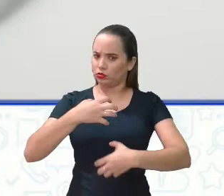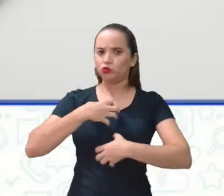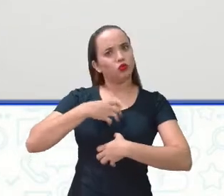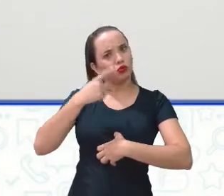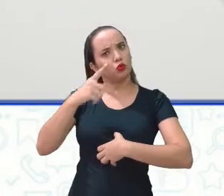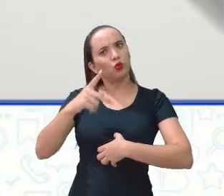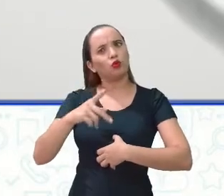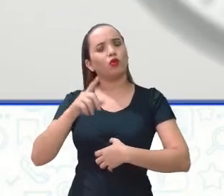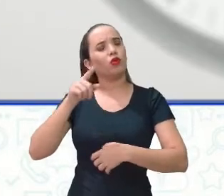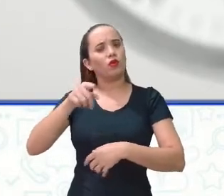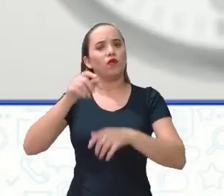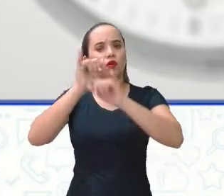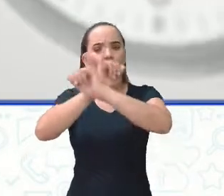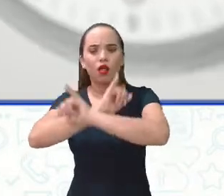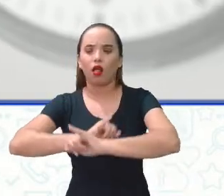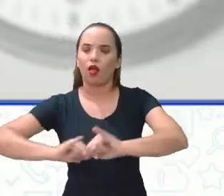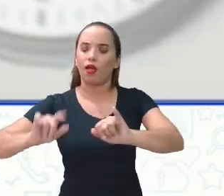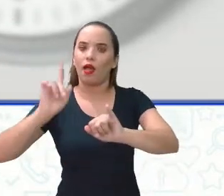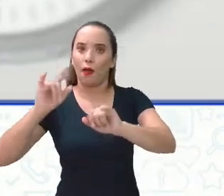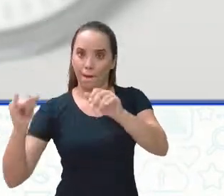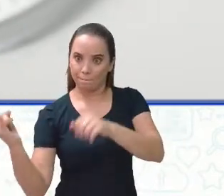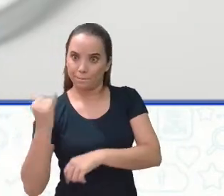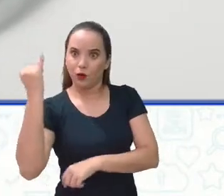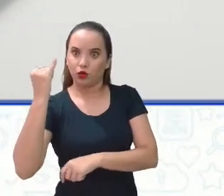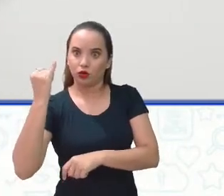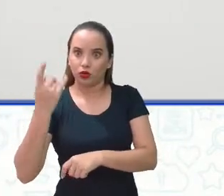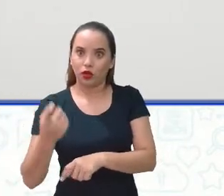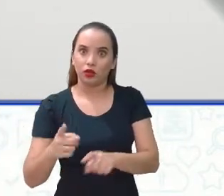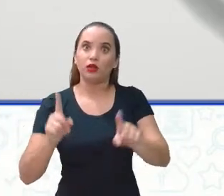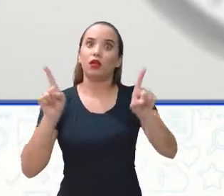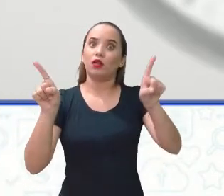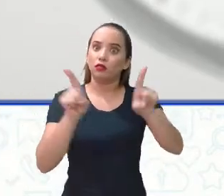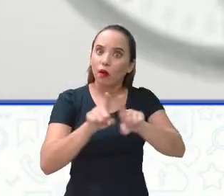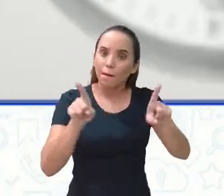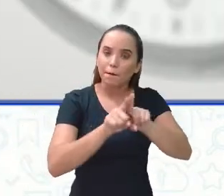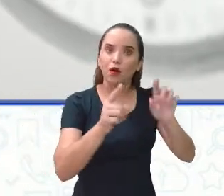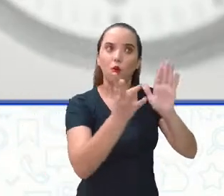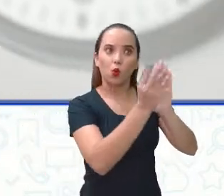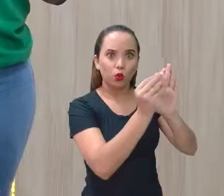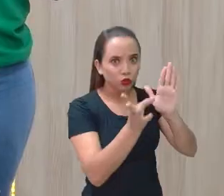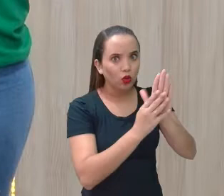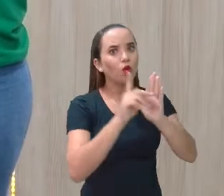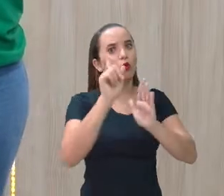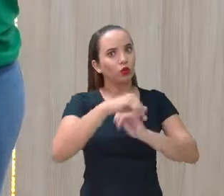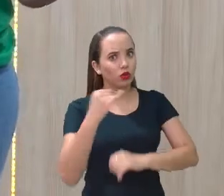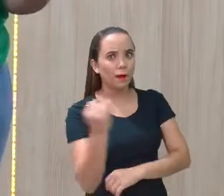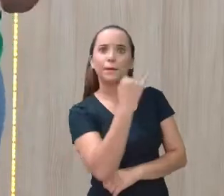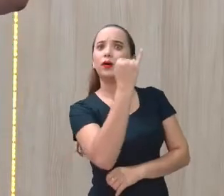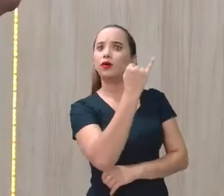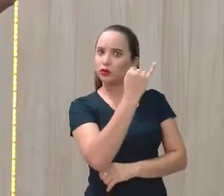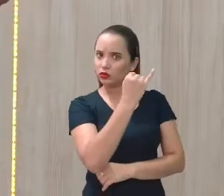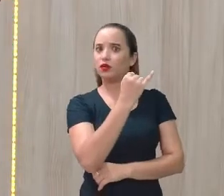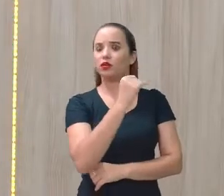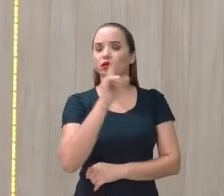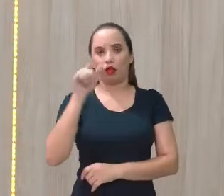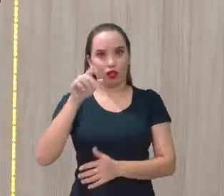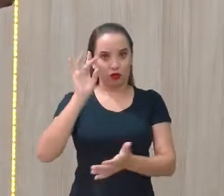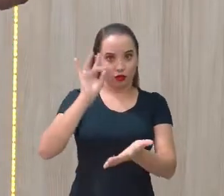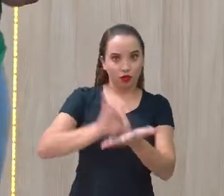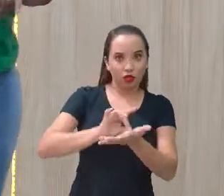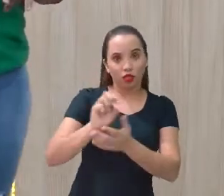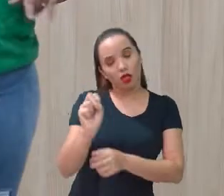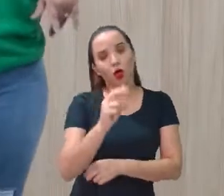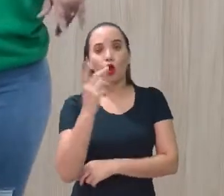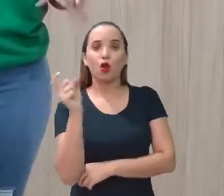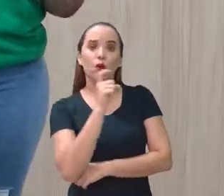da mesma forma que o que você está falando. Isso é verdadeiro ou isso é falso? Olha aí o tempo